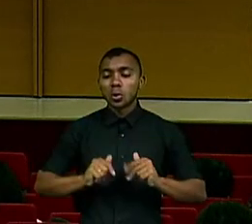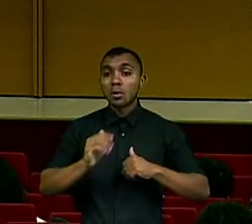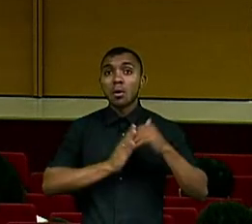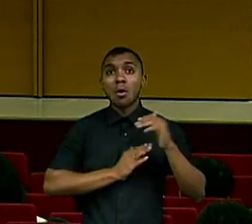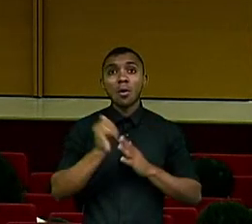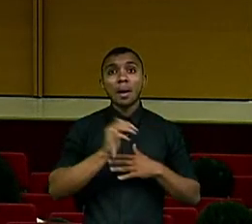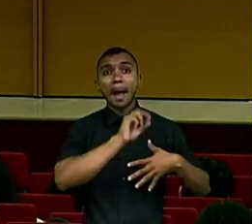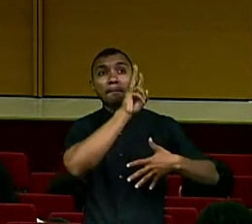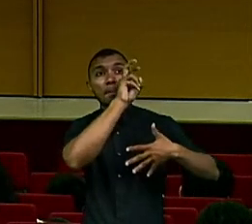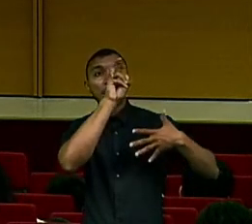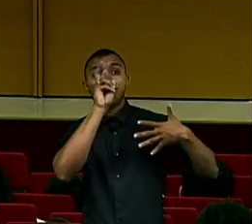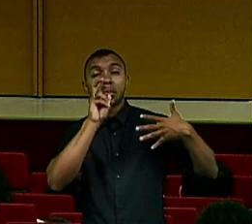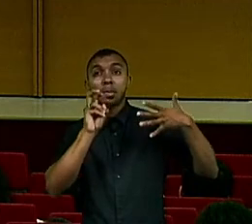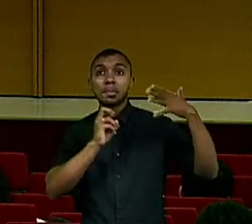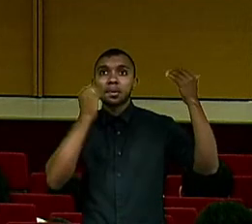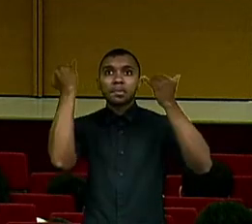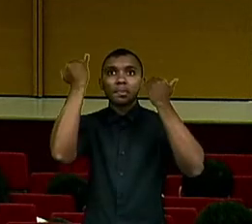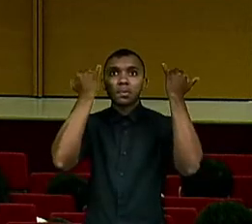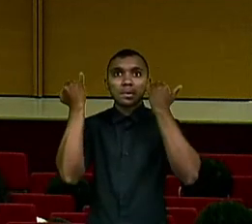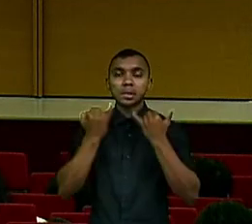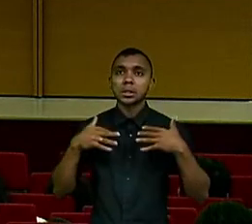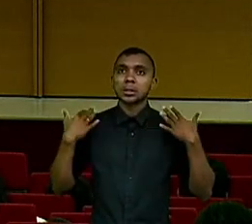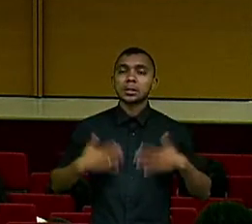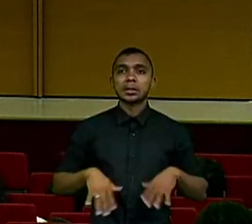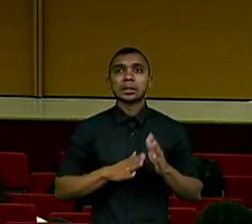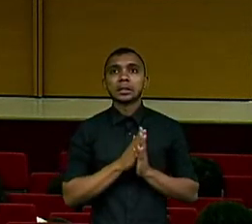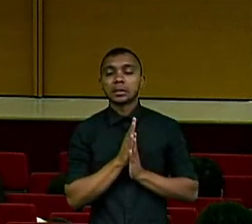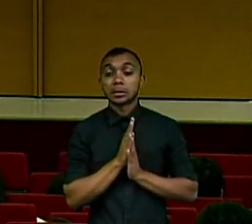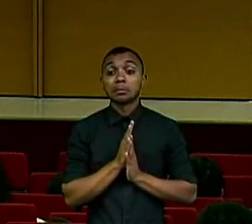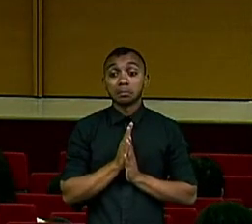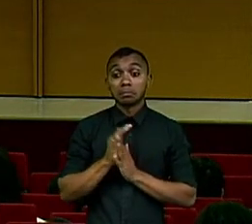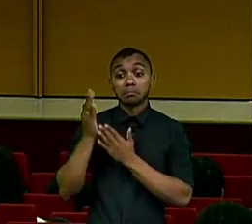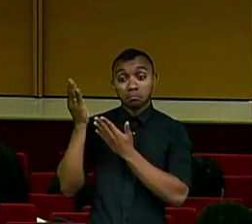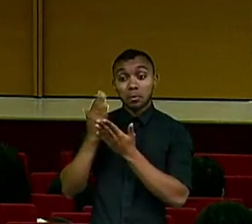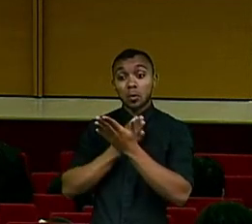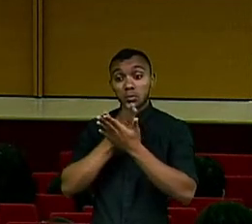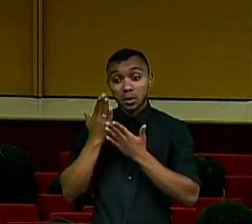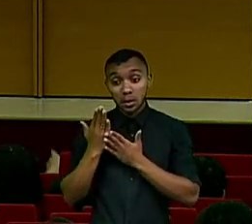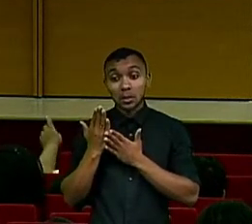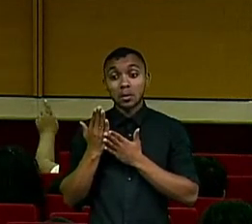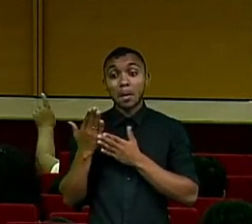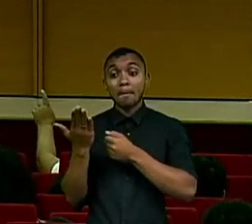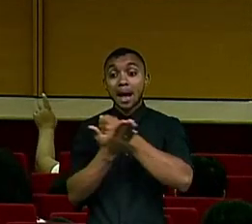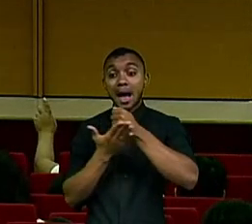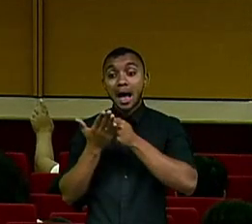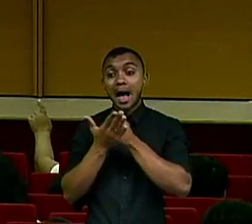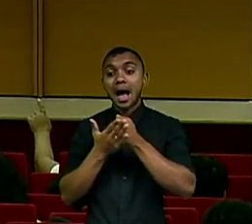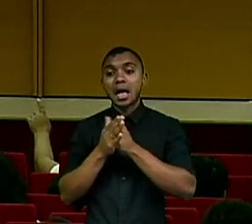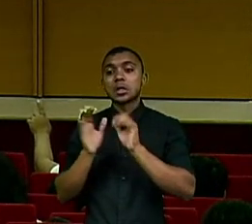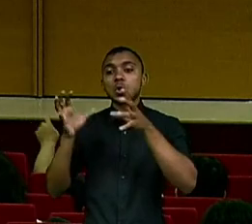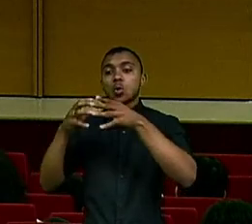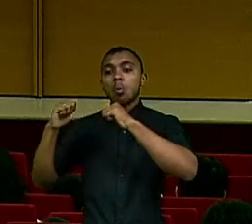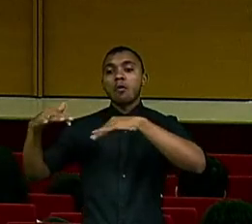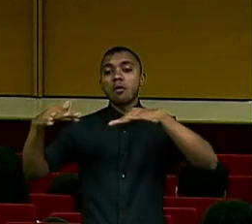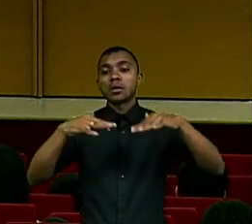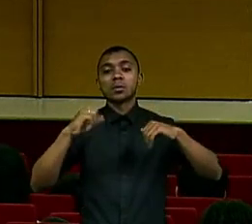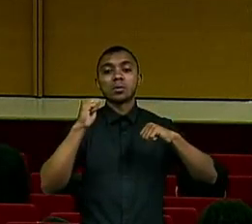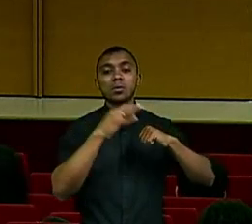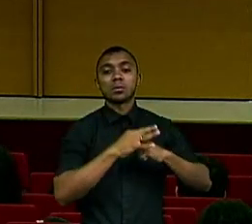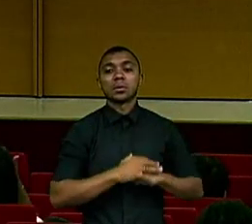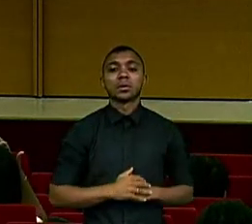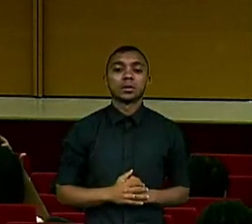todo dia vendo noticiário mas que tem a sua origem aqui dos princípios iluministas que nortearam a Revolução Francesa